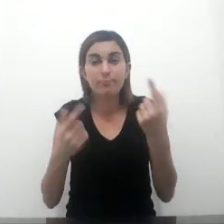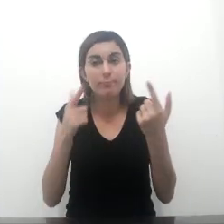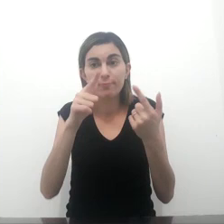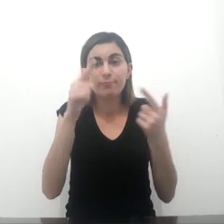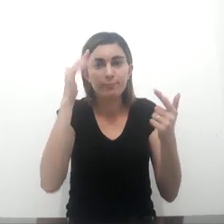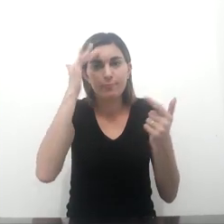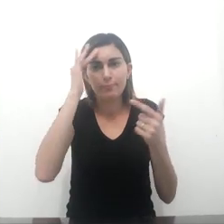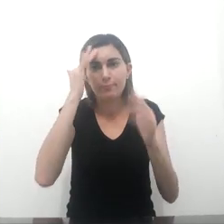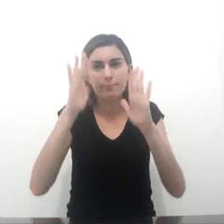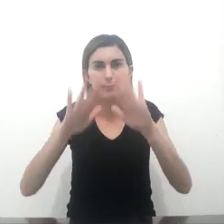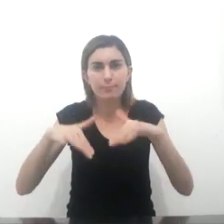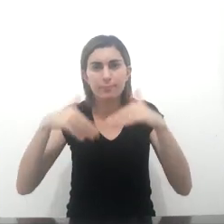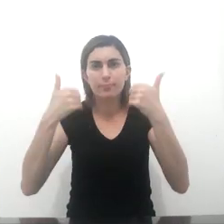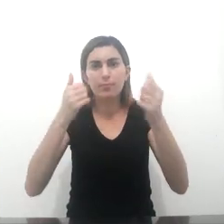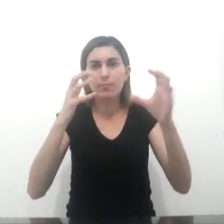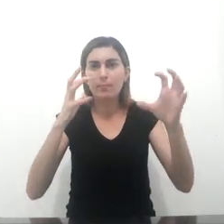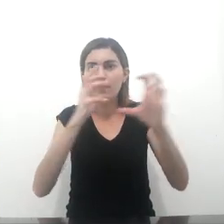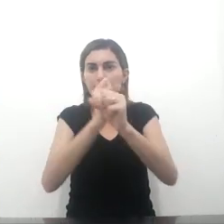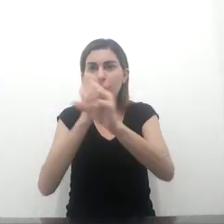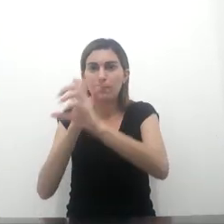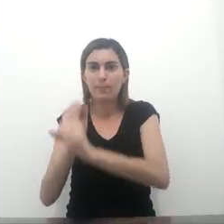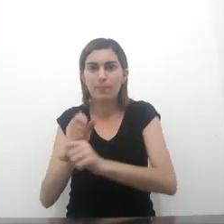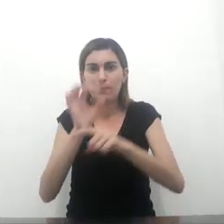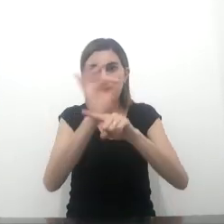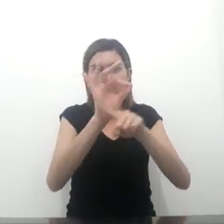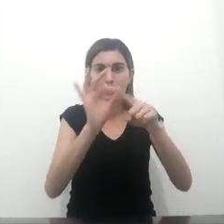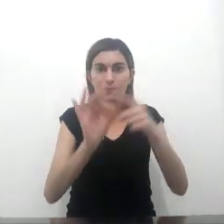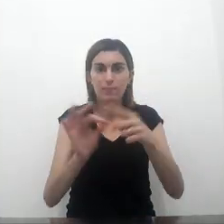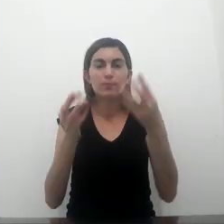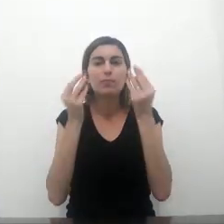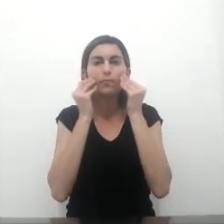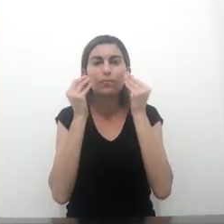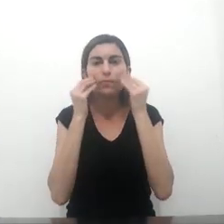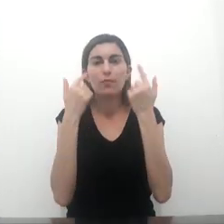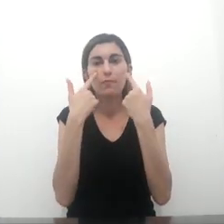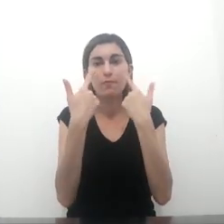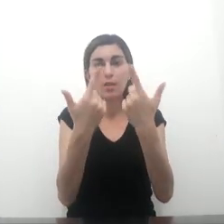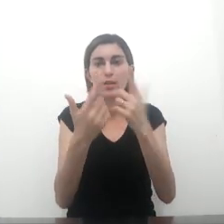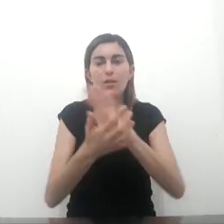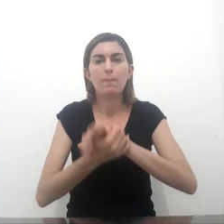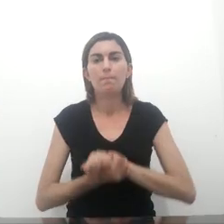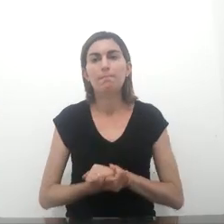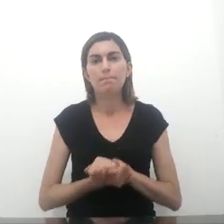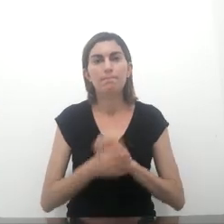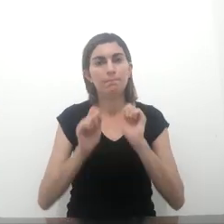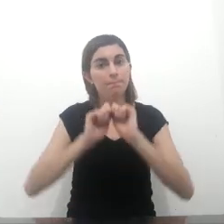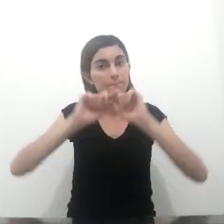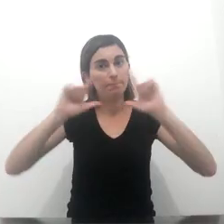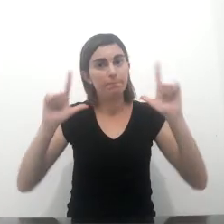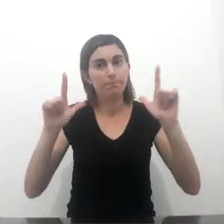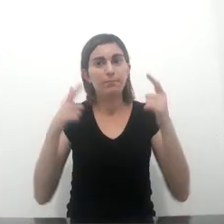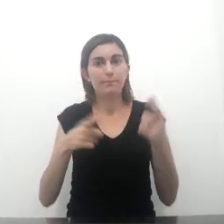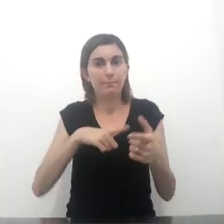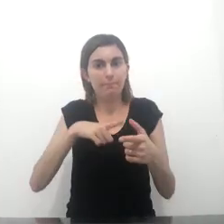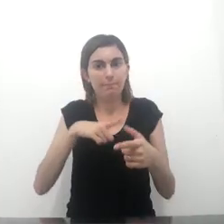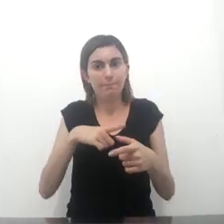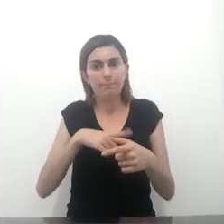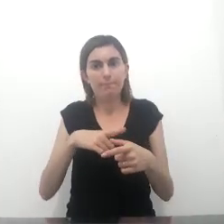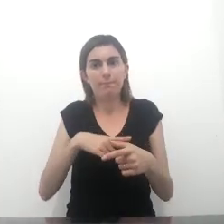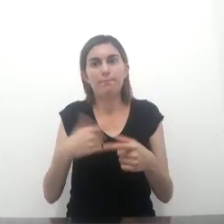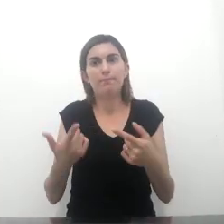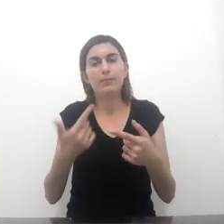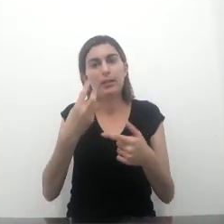porcentagens para que você entenda melhor o cálculo da porcentagem. Veja aí na tela de vocês. Então, temos